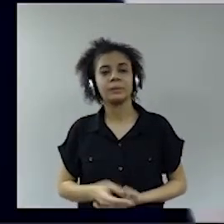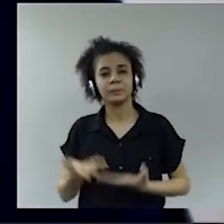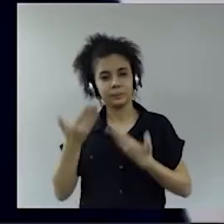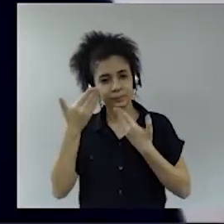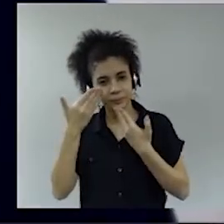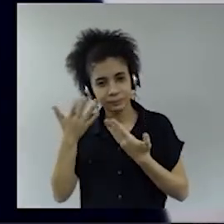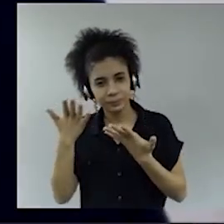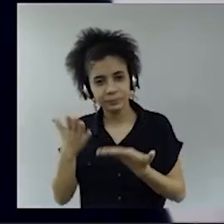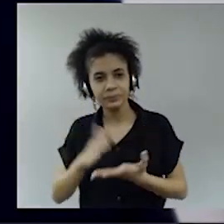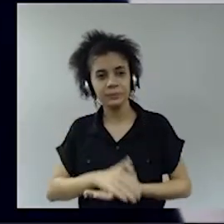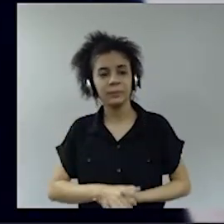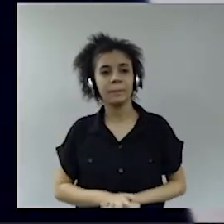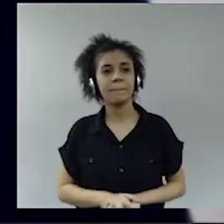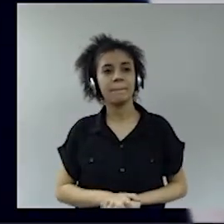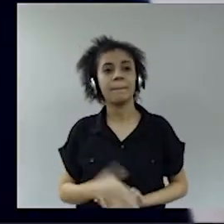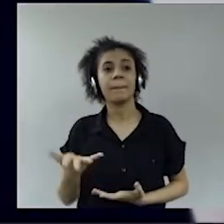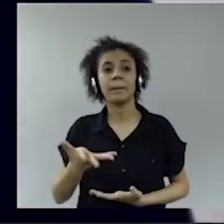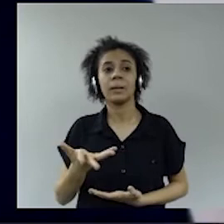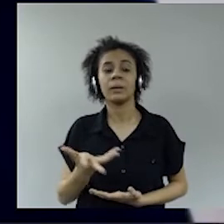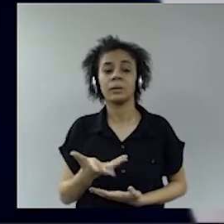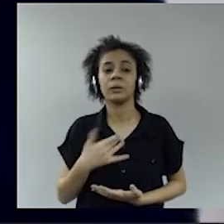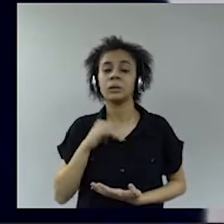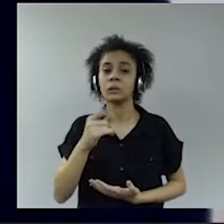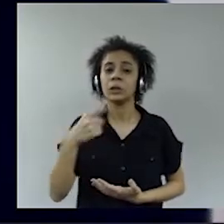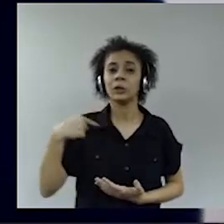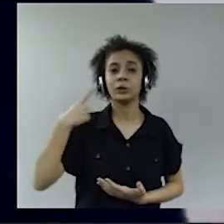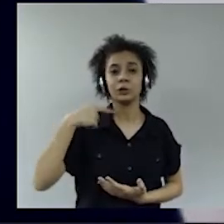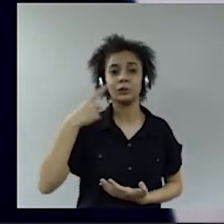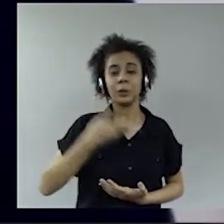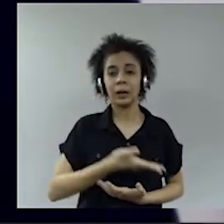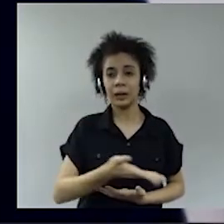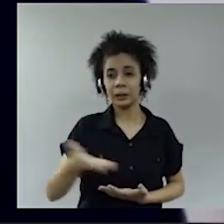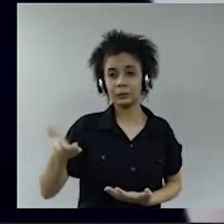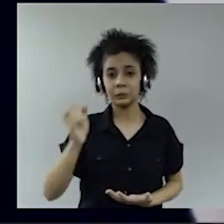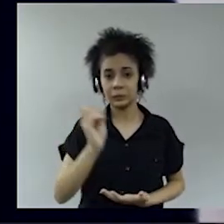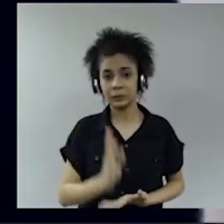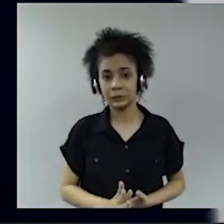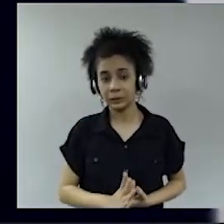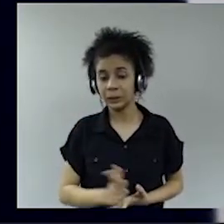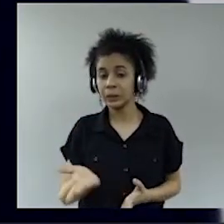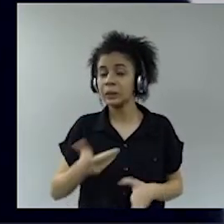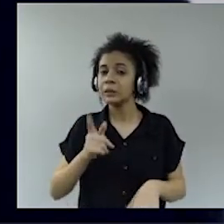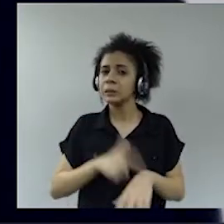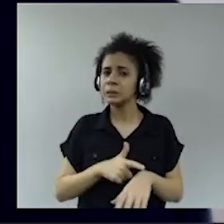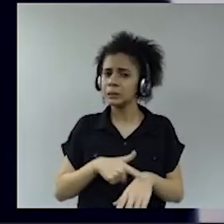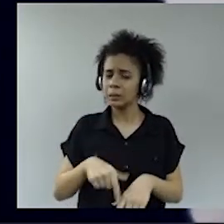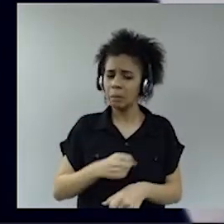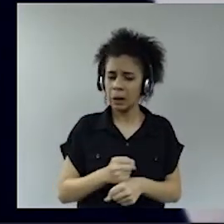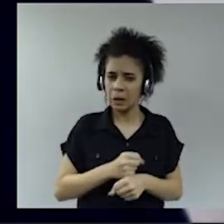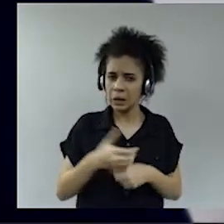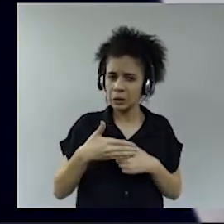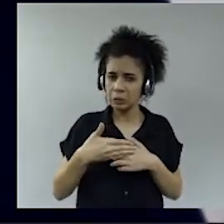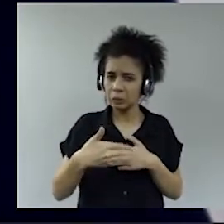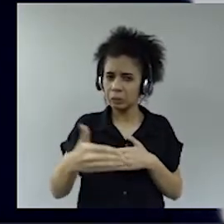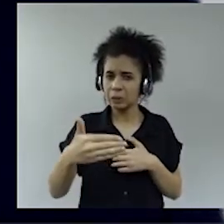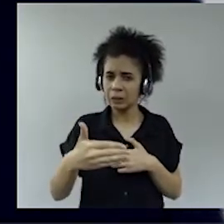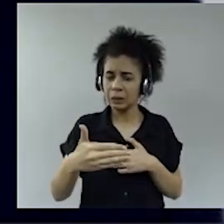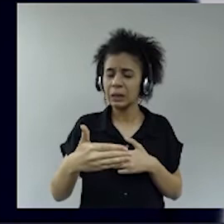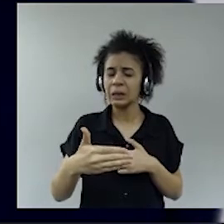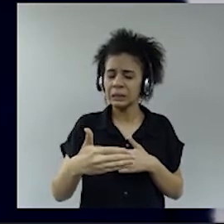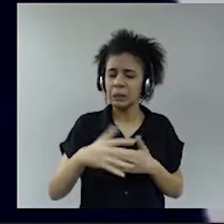Agradeço, Vossa Excelência. Digo aos advogados brasileiros que, neste início de ano, o